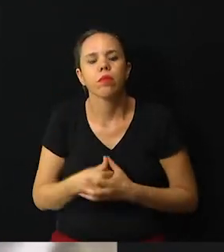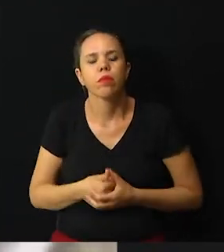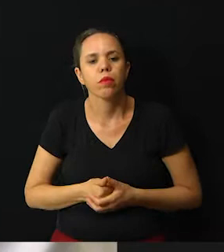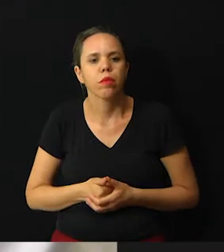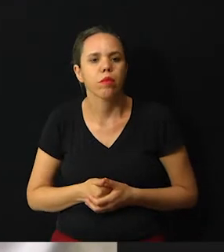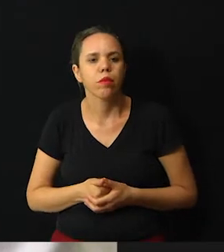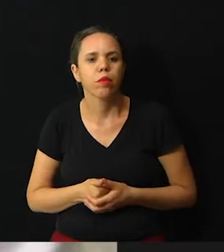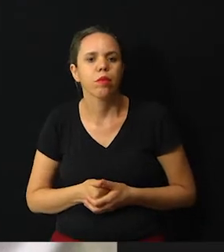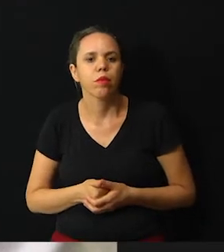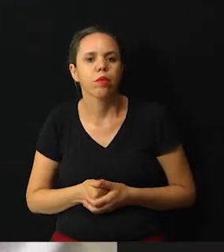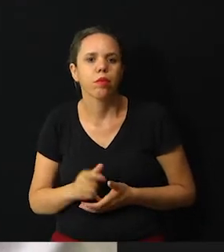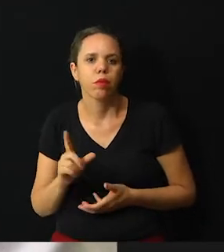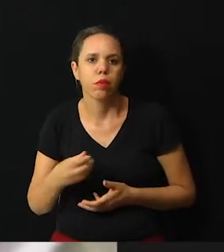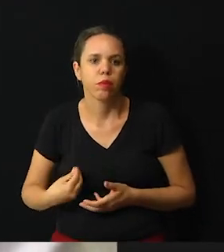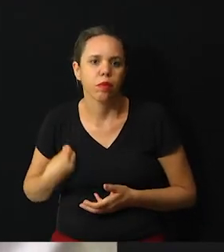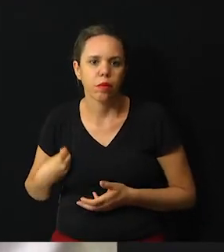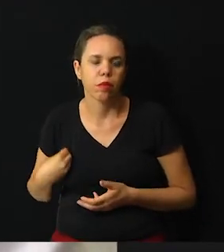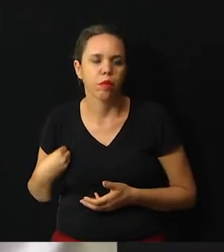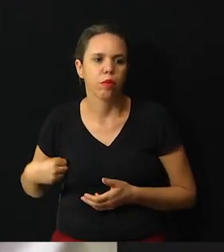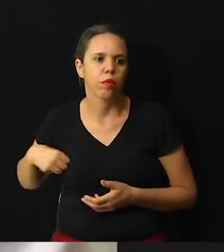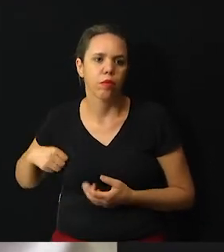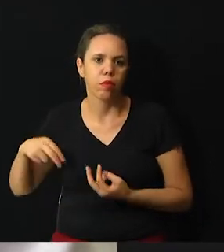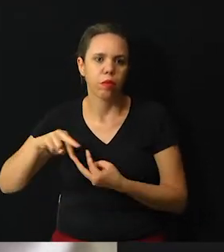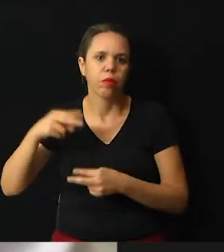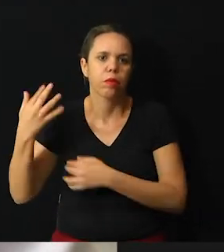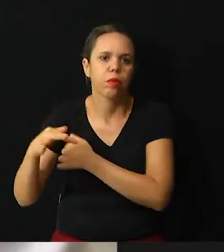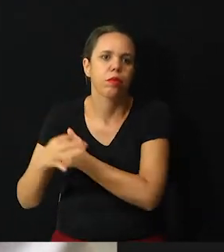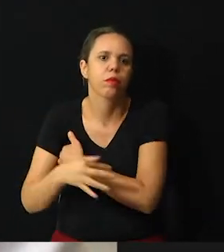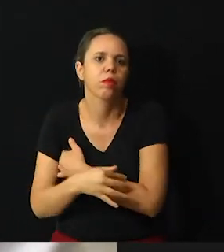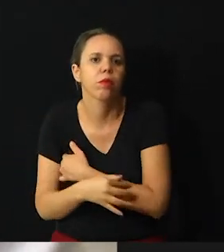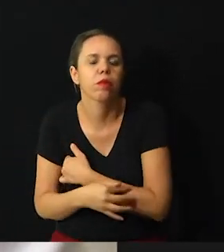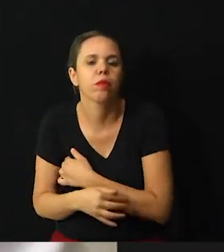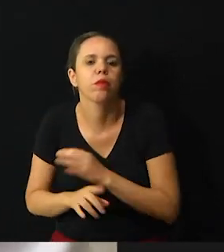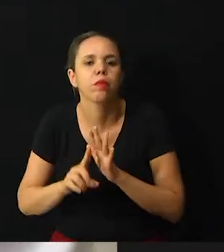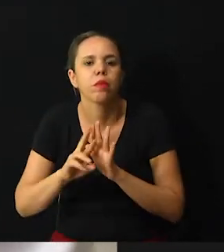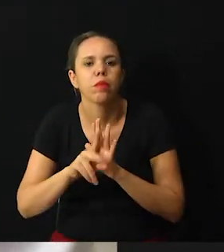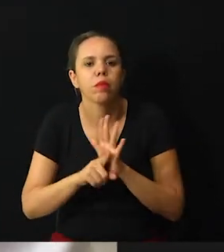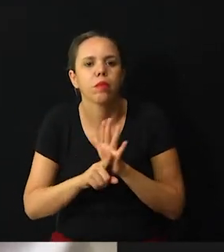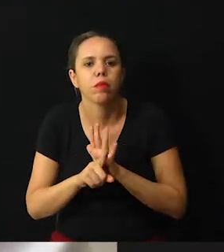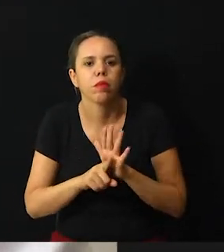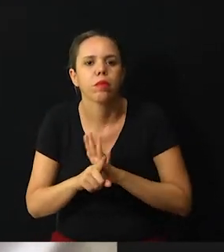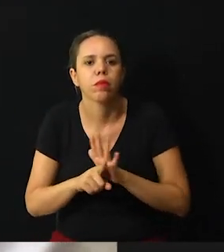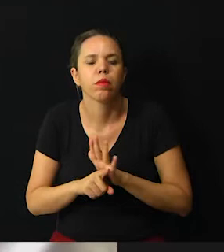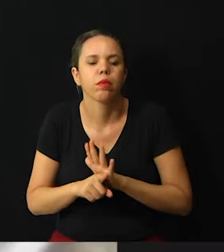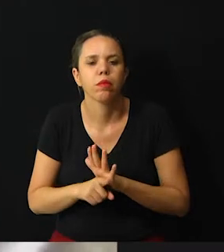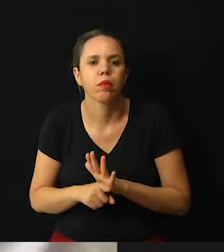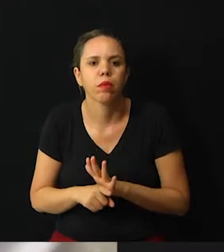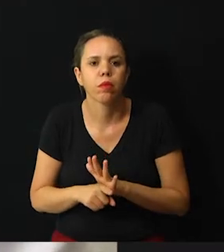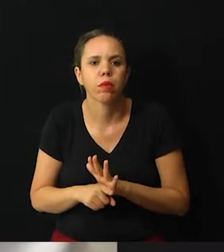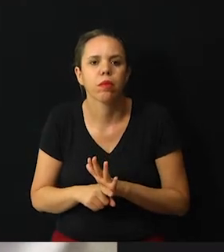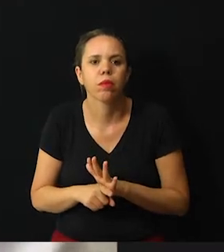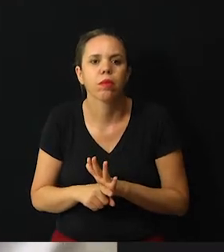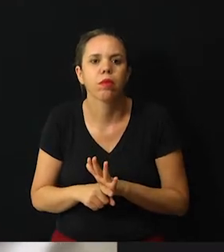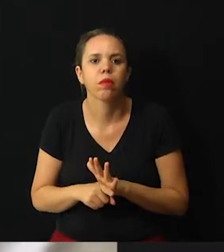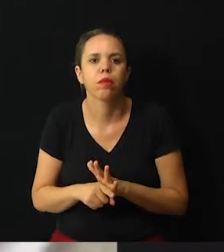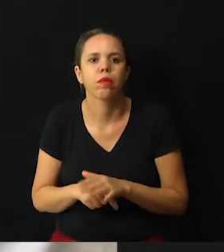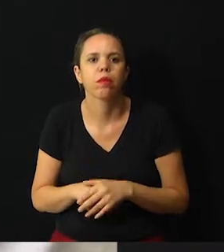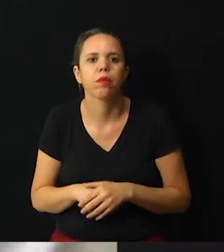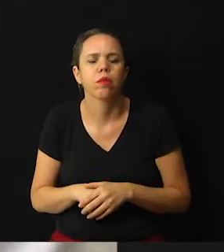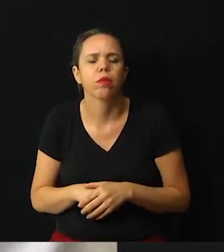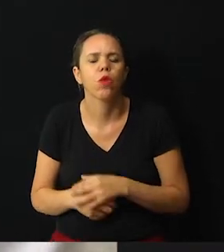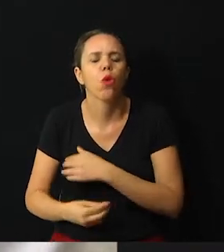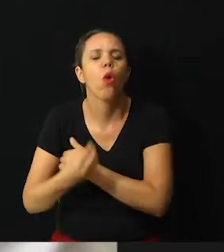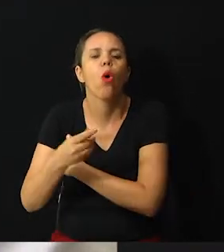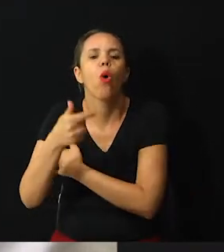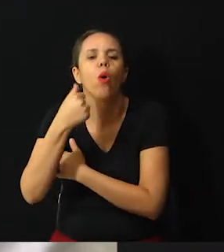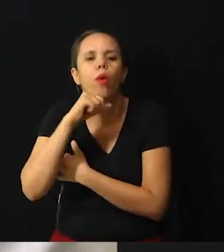genética. Sabe que já existe a genética da dor. Então, vários estudos demonstram isso. É por isso que a gente, na anamnese, você pergunta,